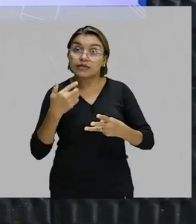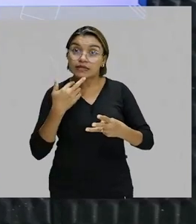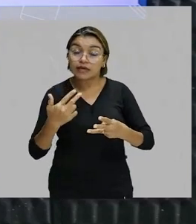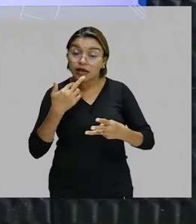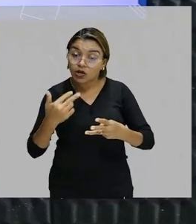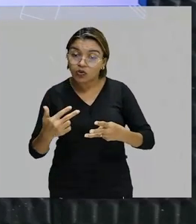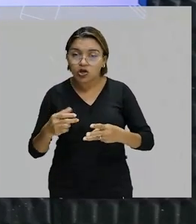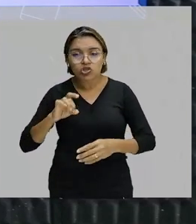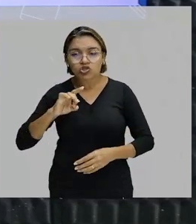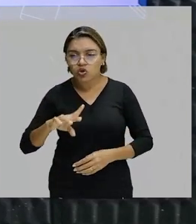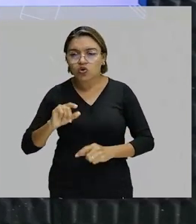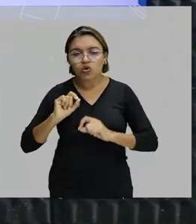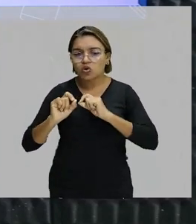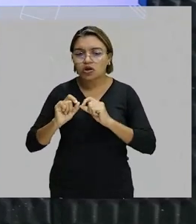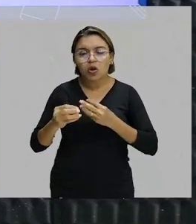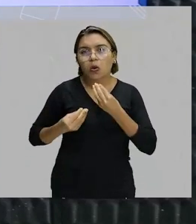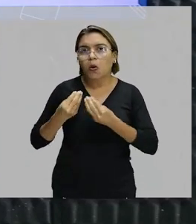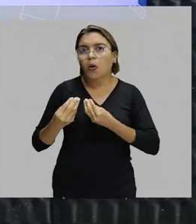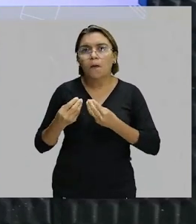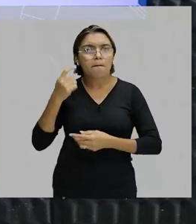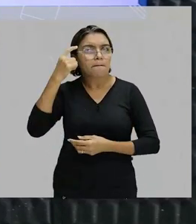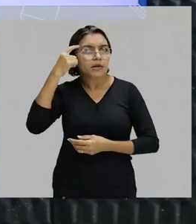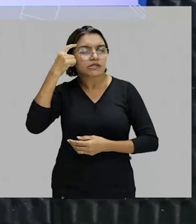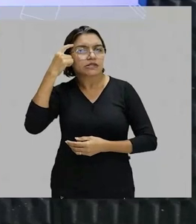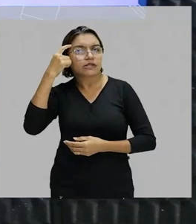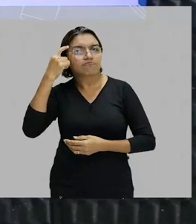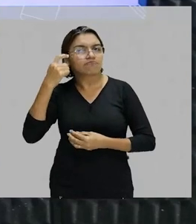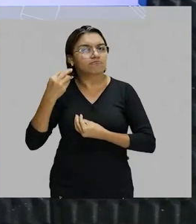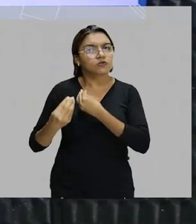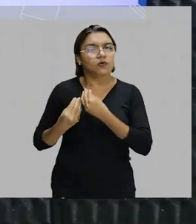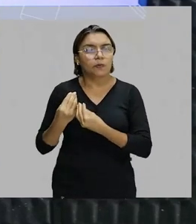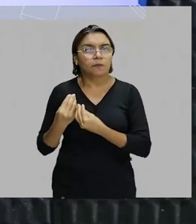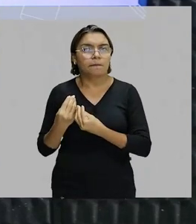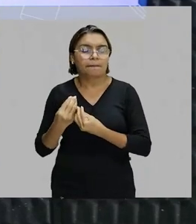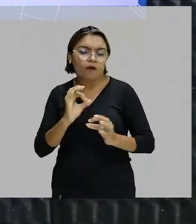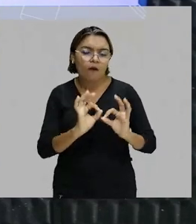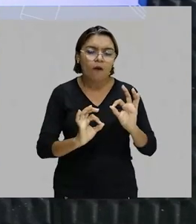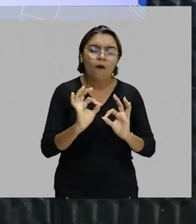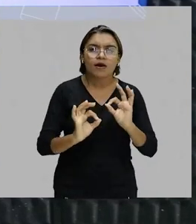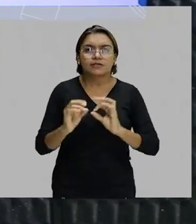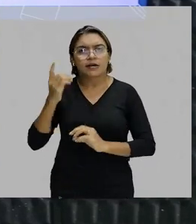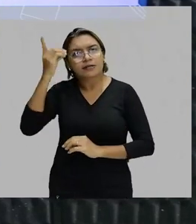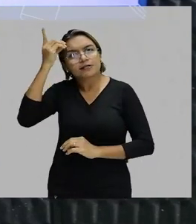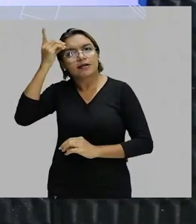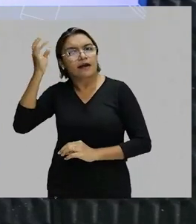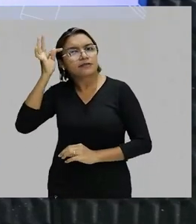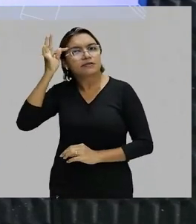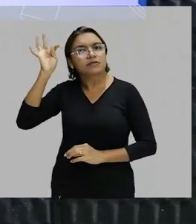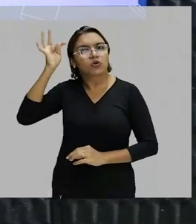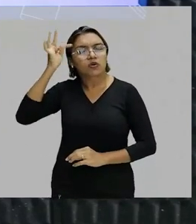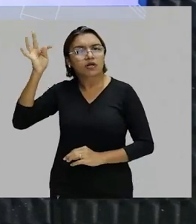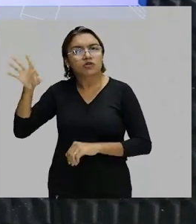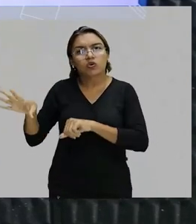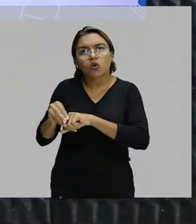teria condições de pensar de maneira complexa teria condições de elaborar ideias teorias